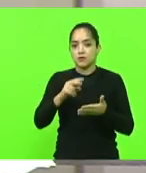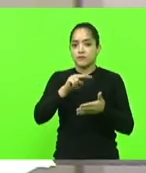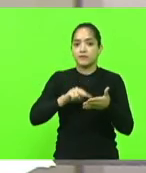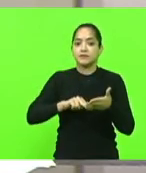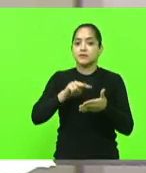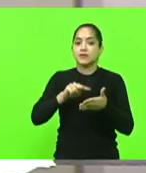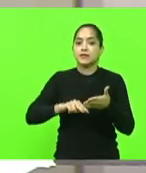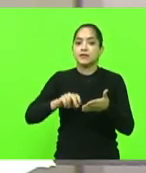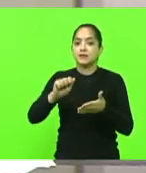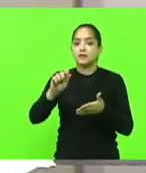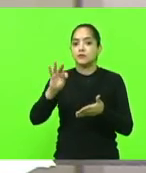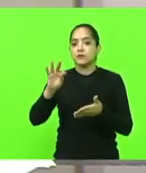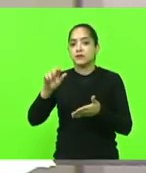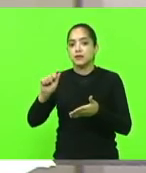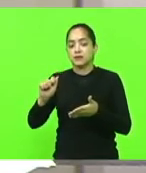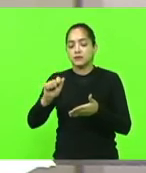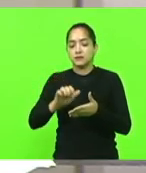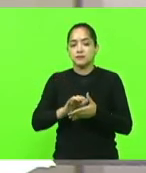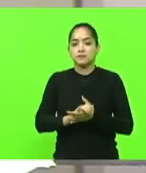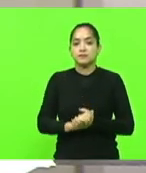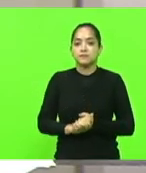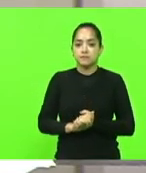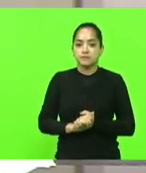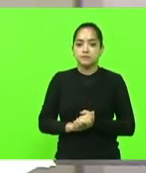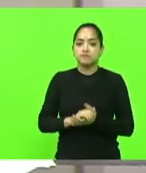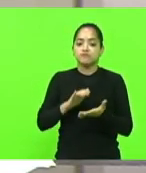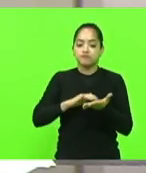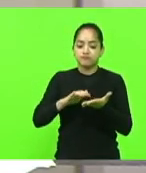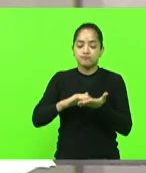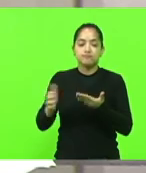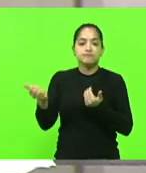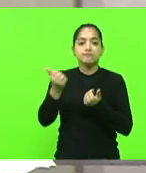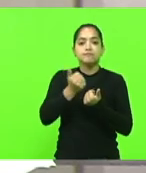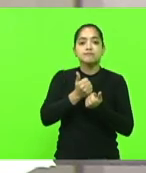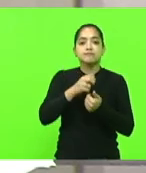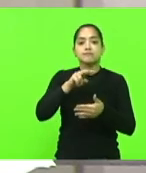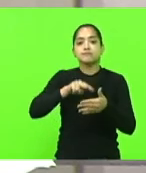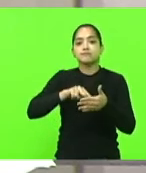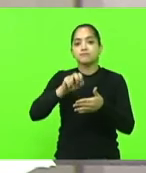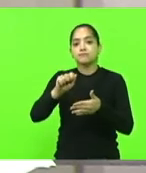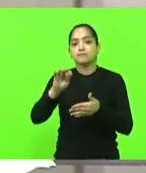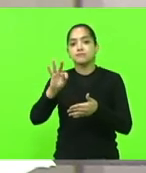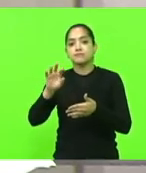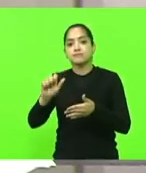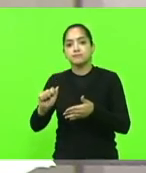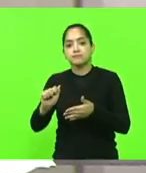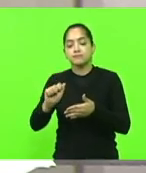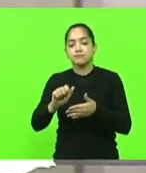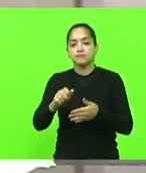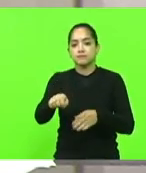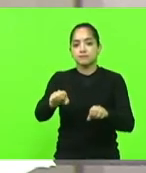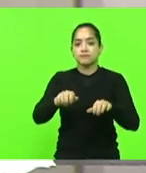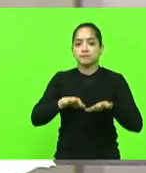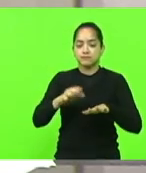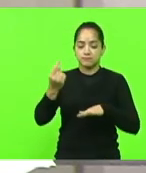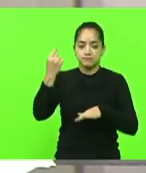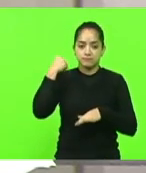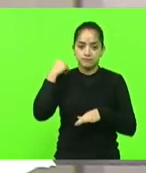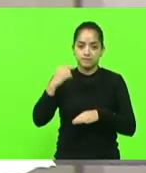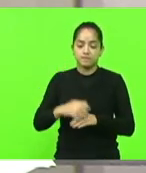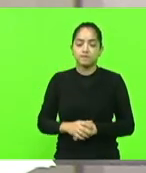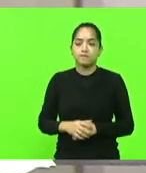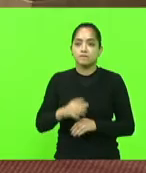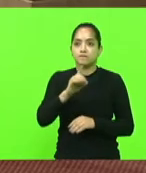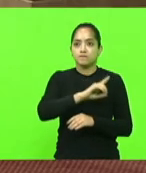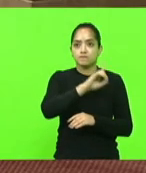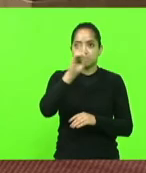região de Blumenau, secretário ad hoc, que proceda a leitura da ata da sessão anterior. Por favor, deputado. Bom